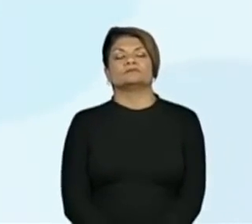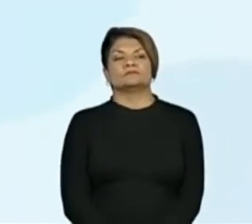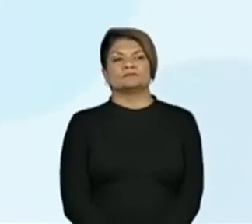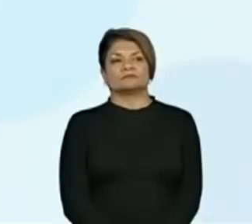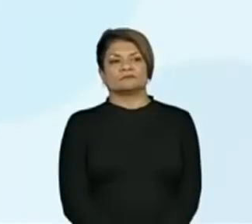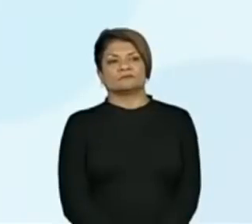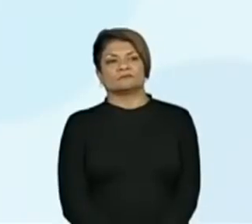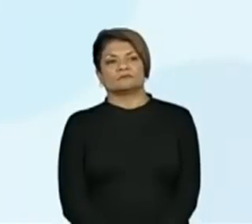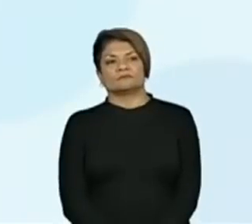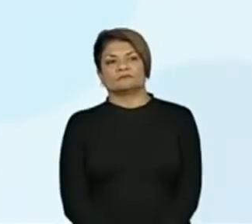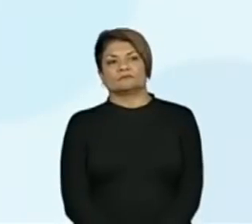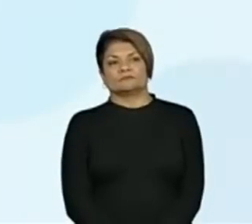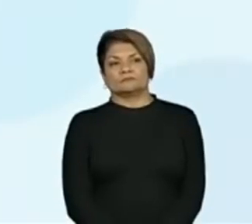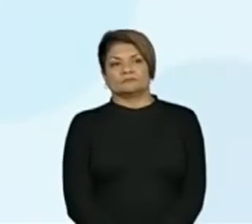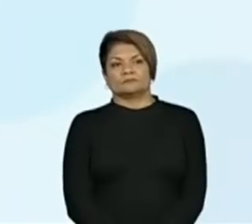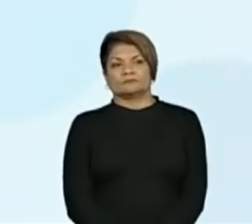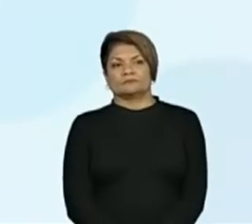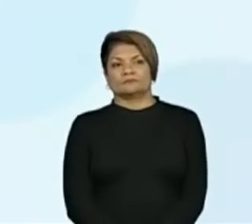1.000,